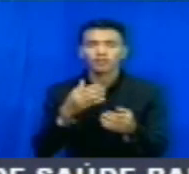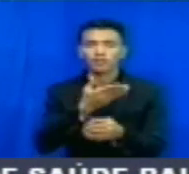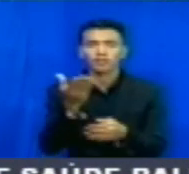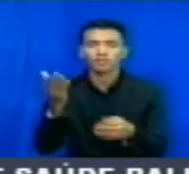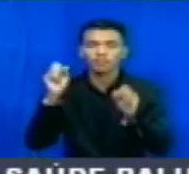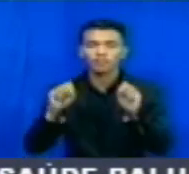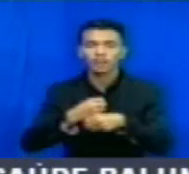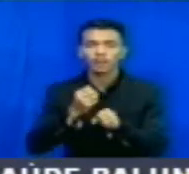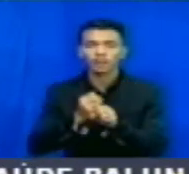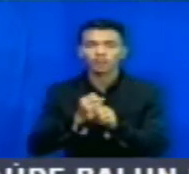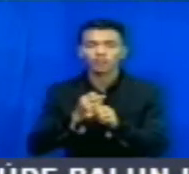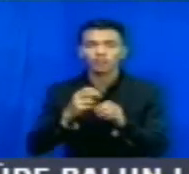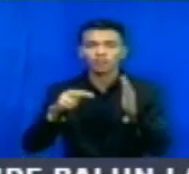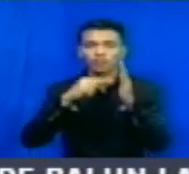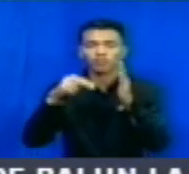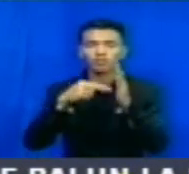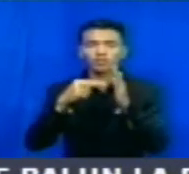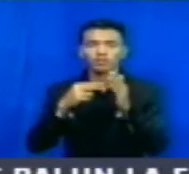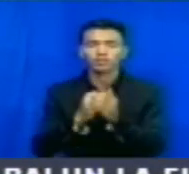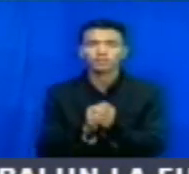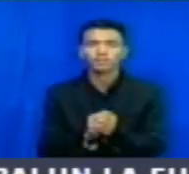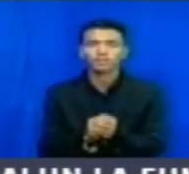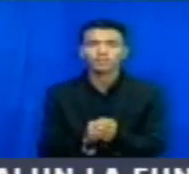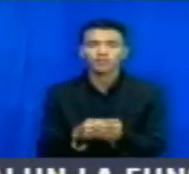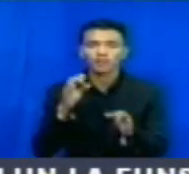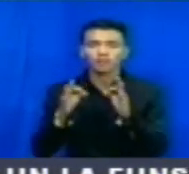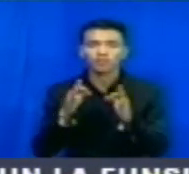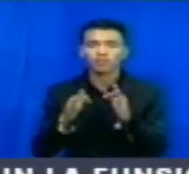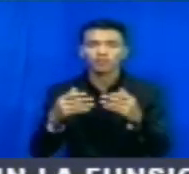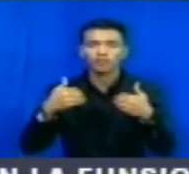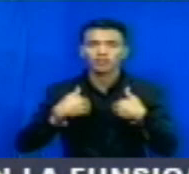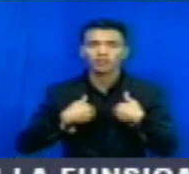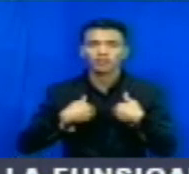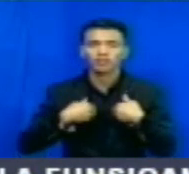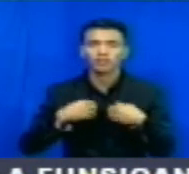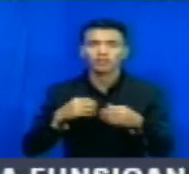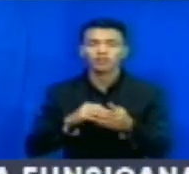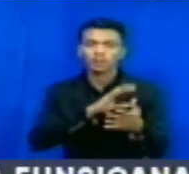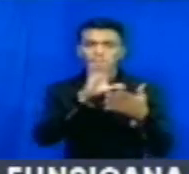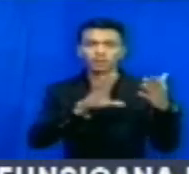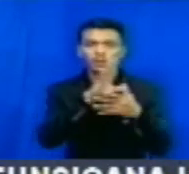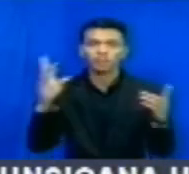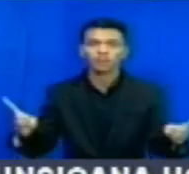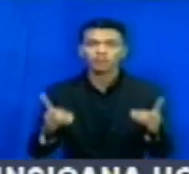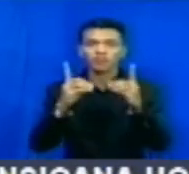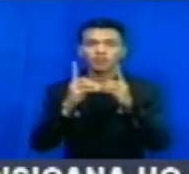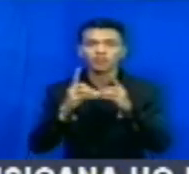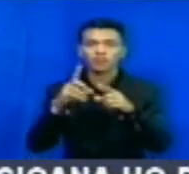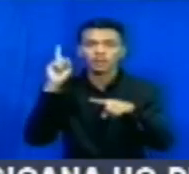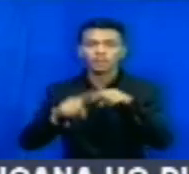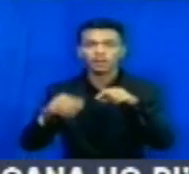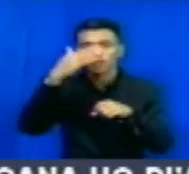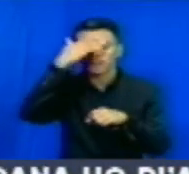belo ralo cobertura, e temos a ausência que vai ir em protocolo, ato no nele, e a qualquer evento ida no bem no carro, acontece que é nele, na beira